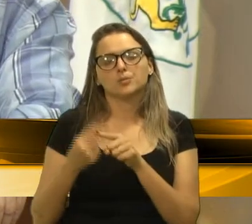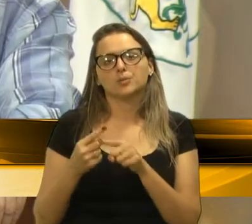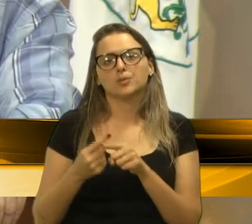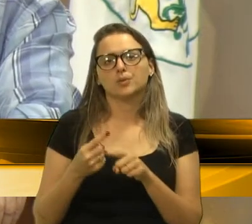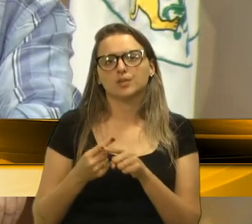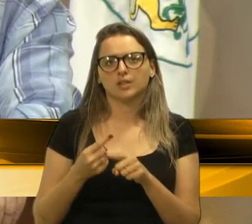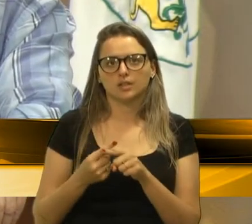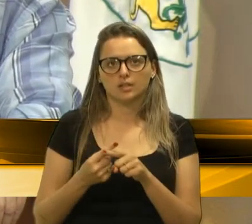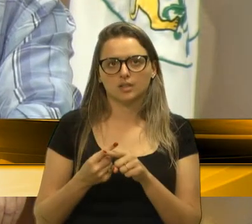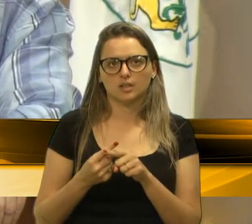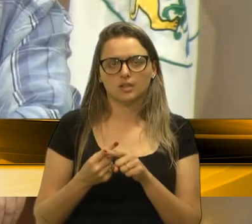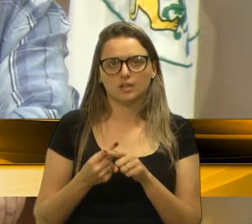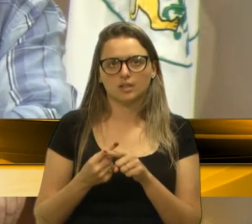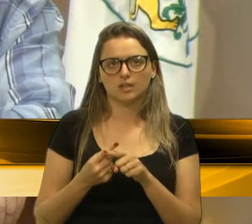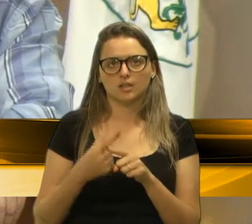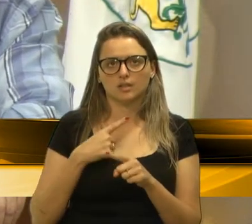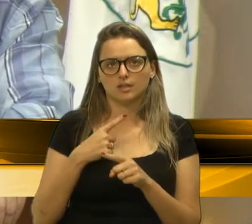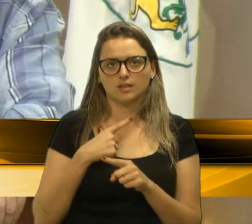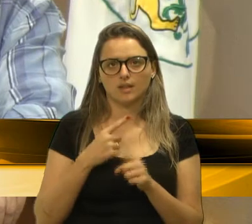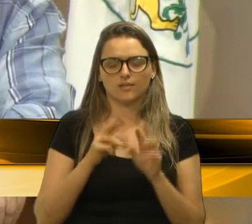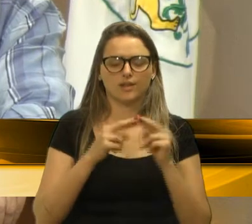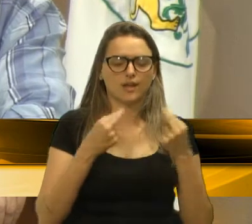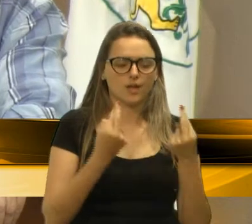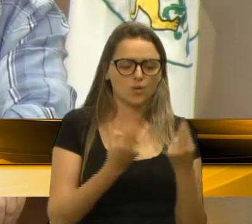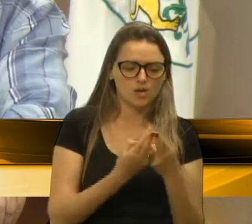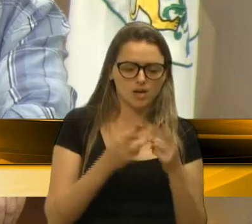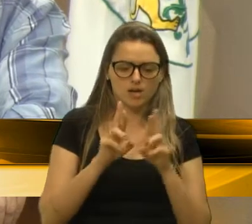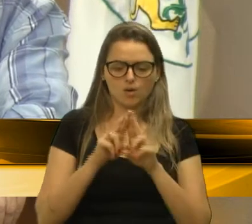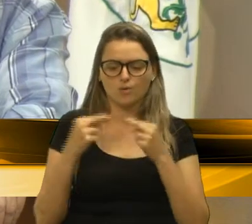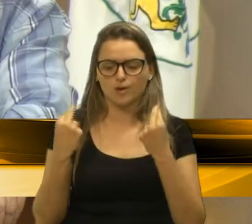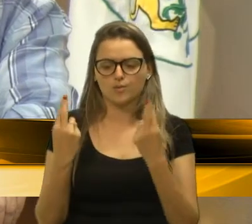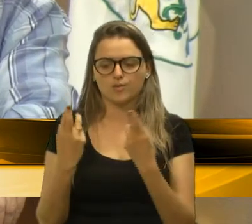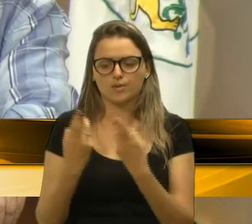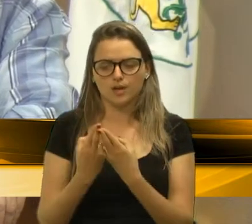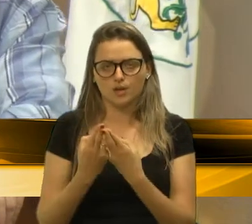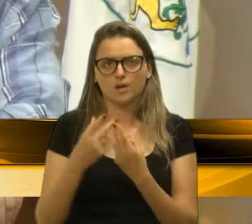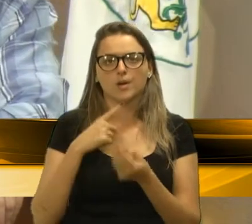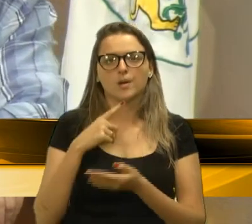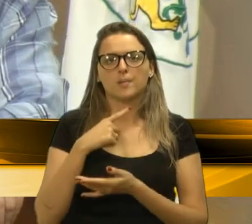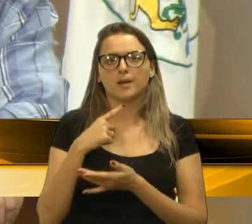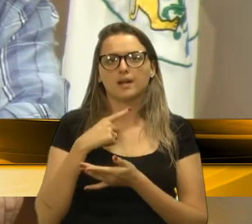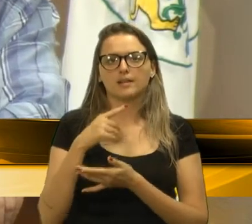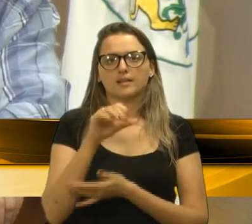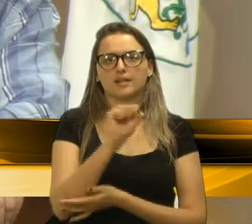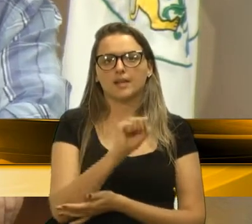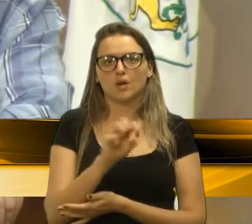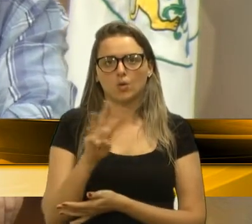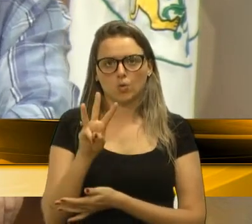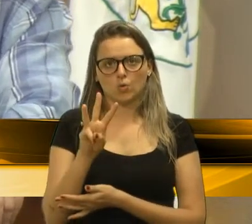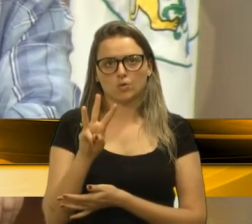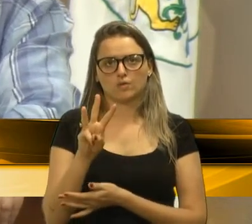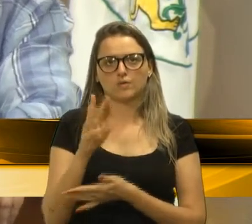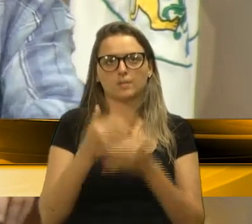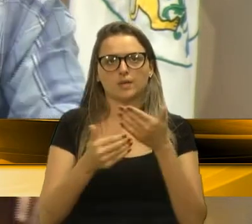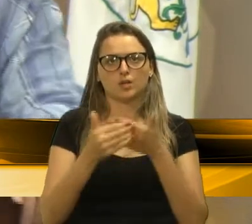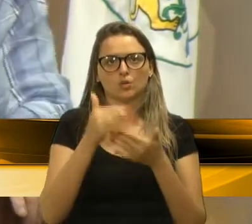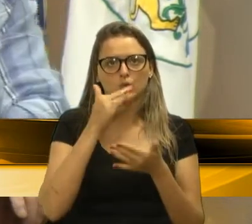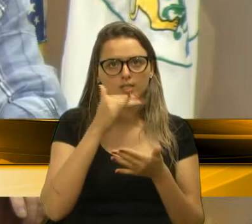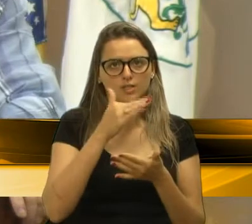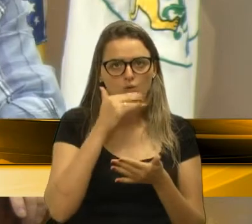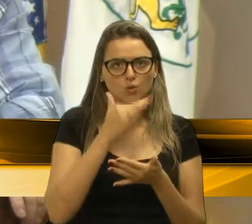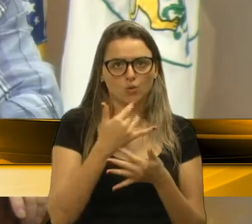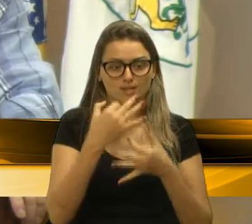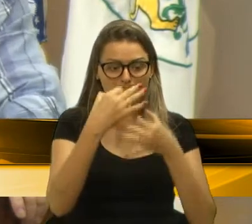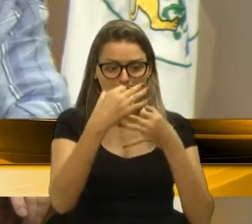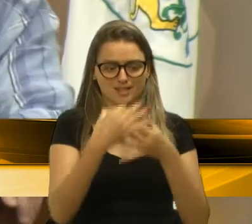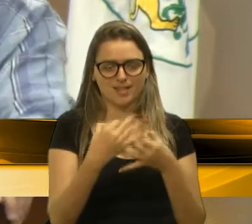foram tantas as reuniões do ponto de vista de que fosse fornecido o software para que as coisas pudessem ser exatamente as